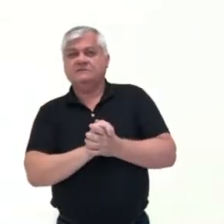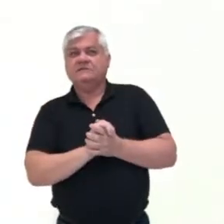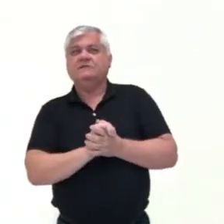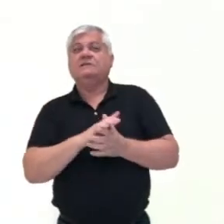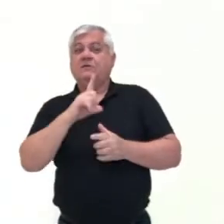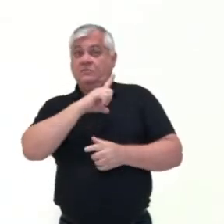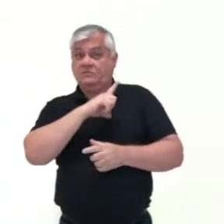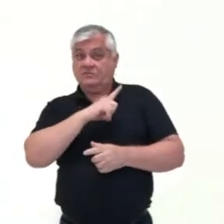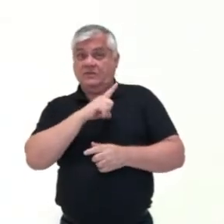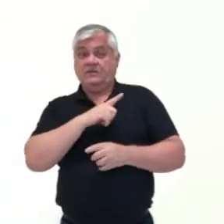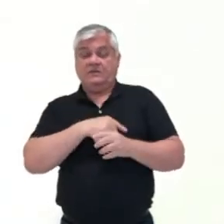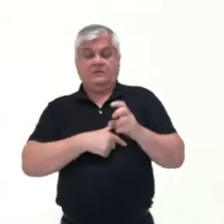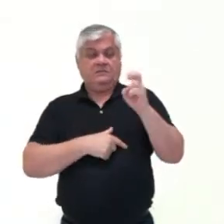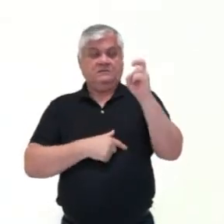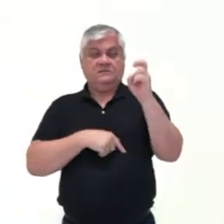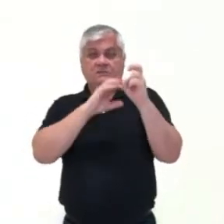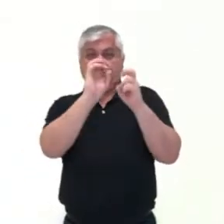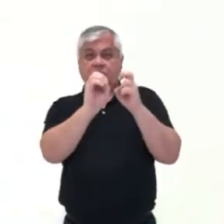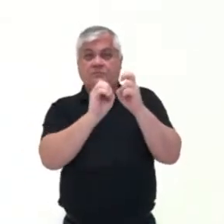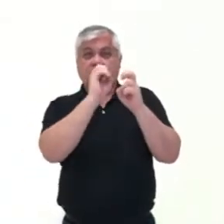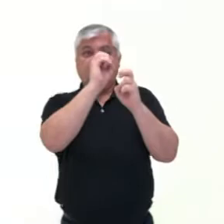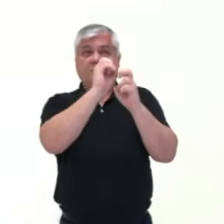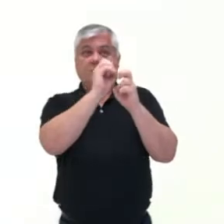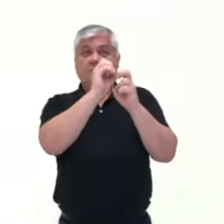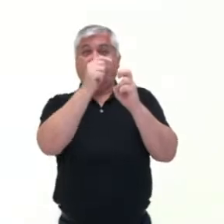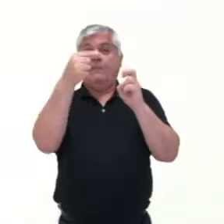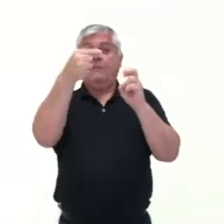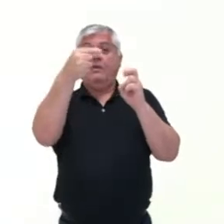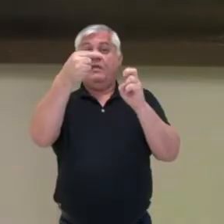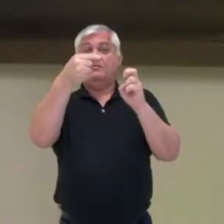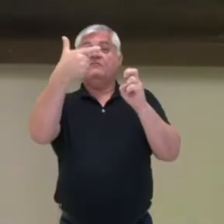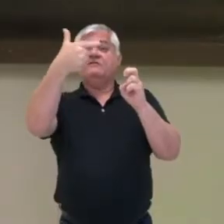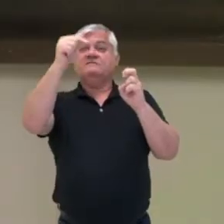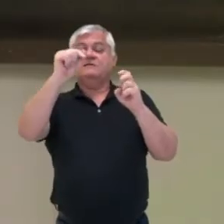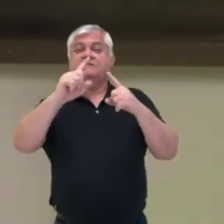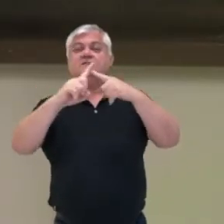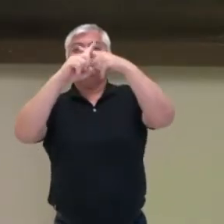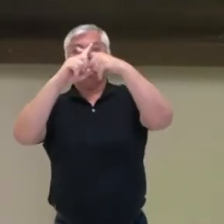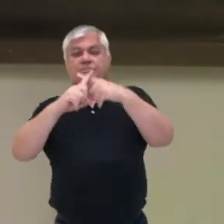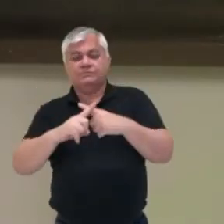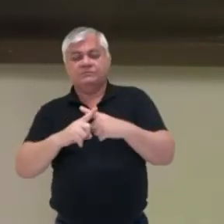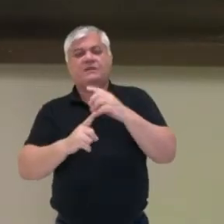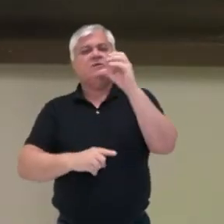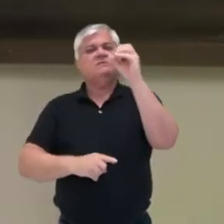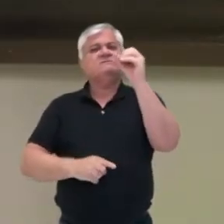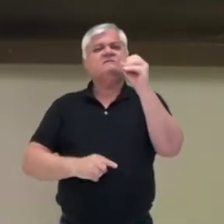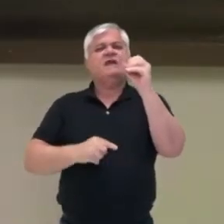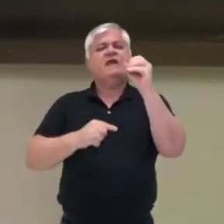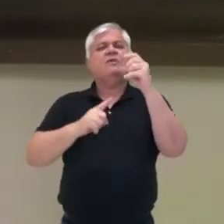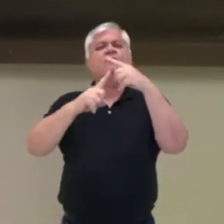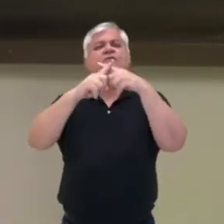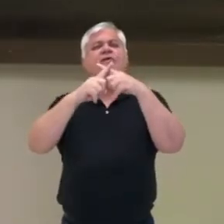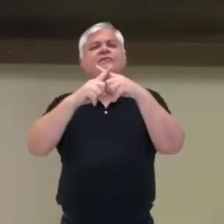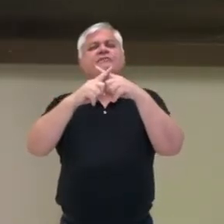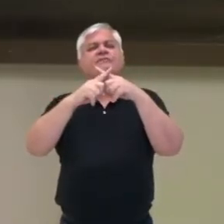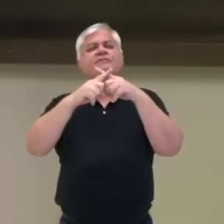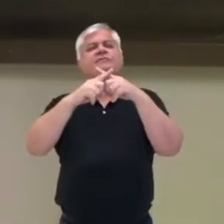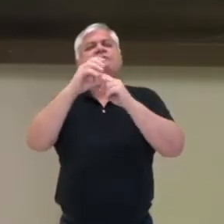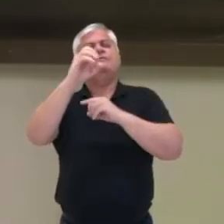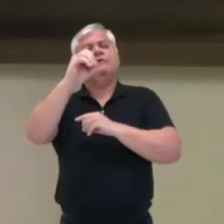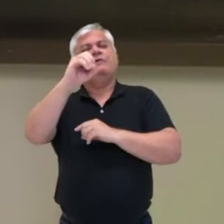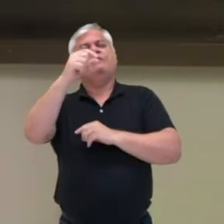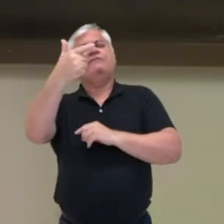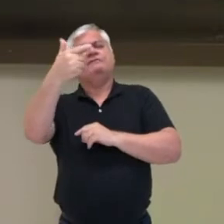uma potência de potência. Multiplica-se 0 vezes menos 27. Dá quanto? Dá